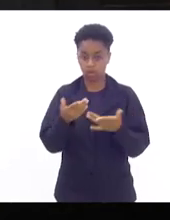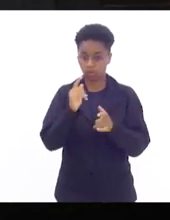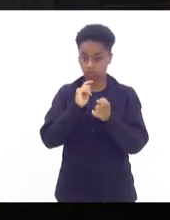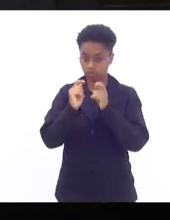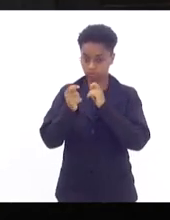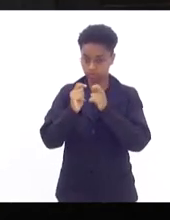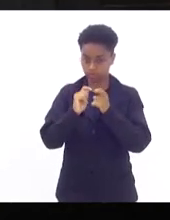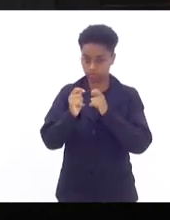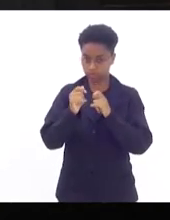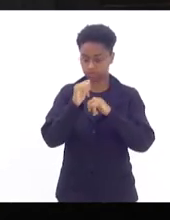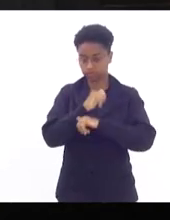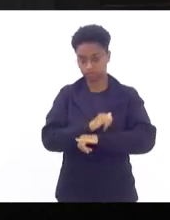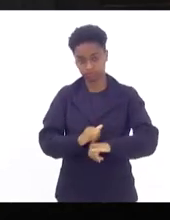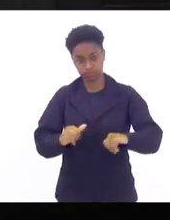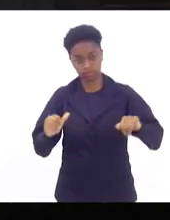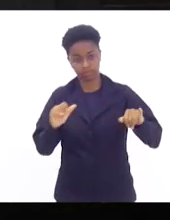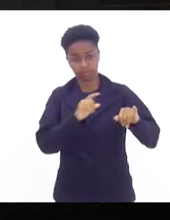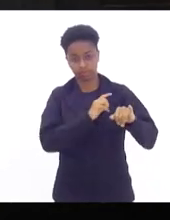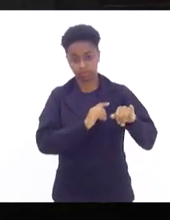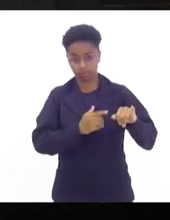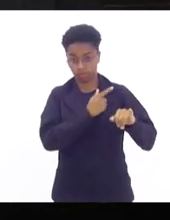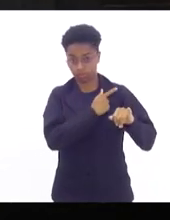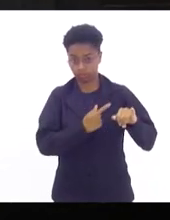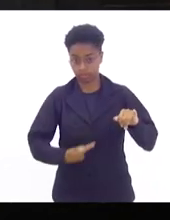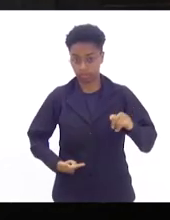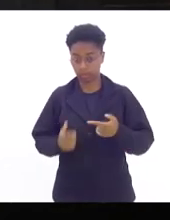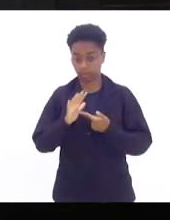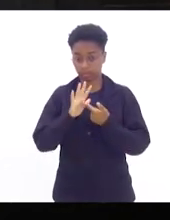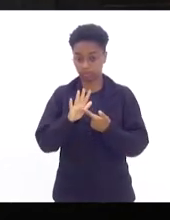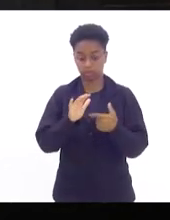afirmando que as mudanças